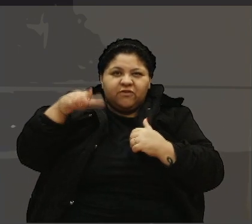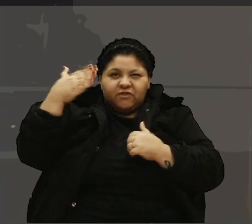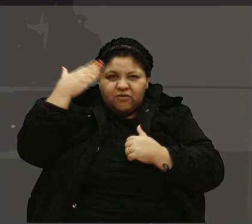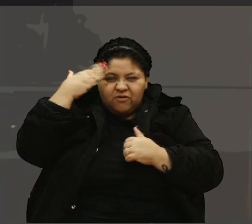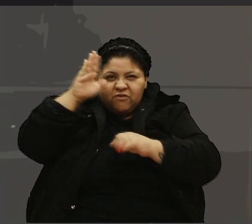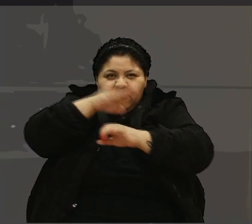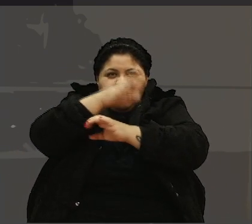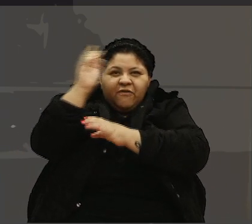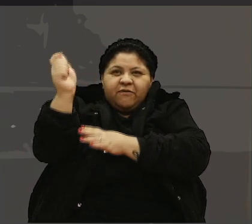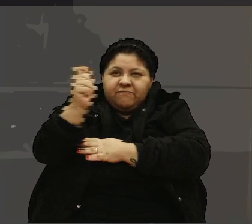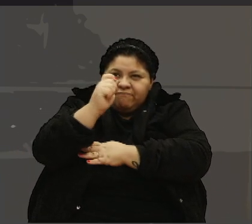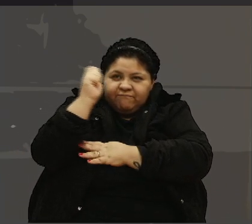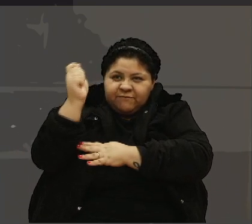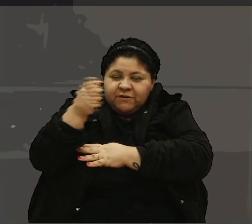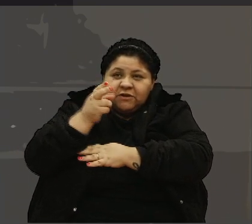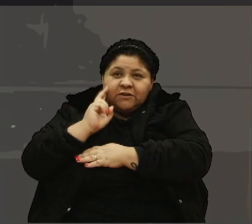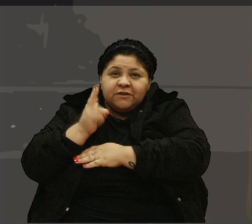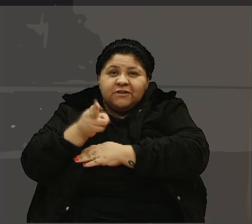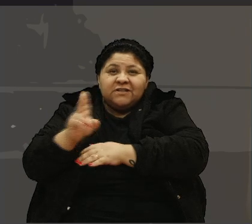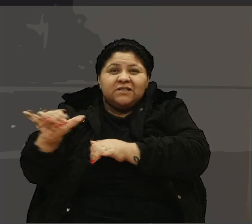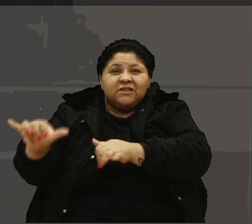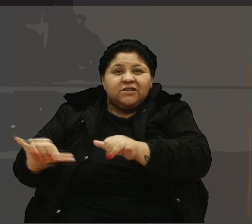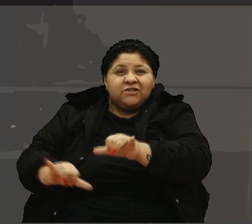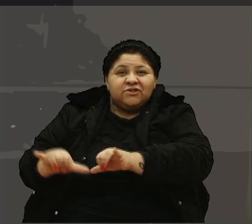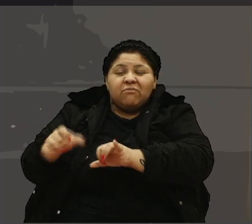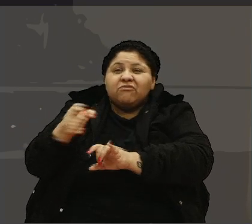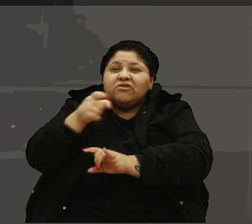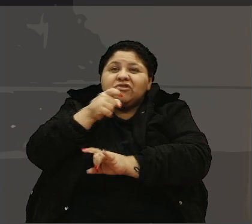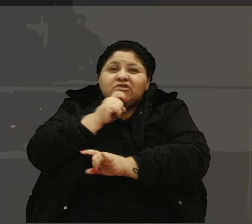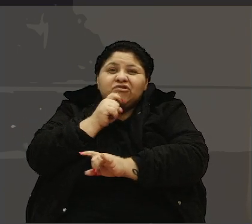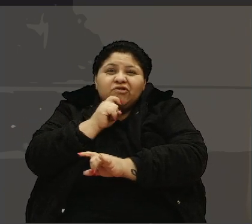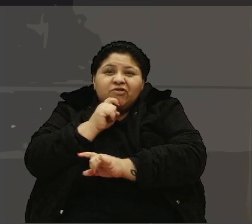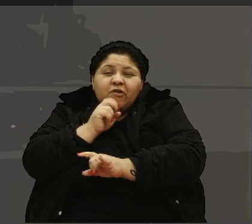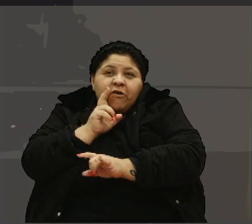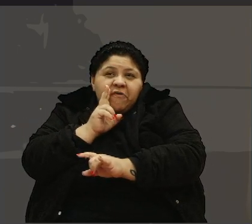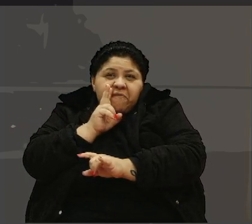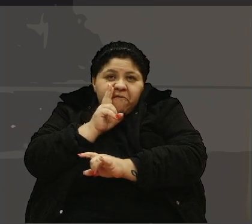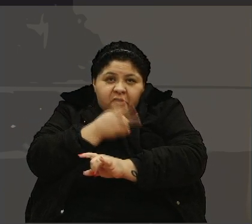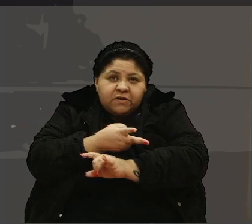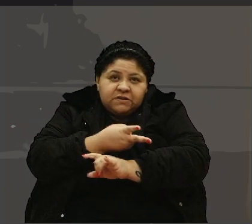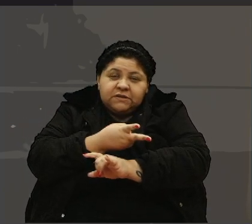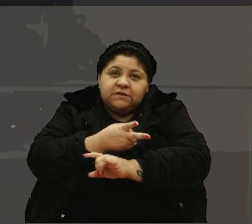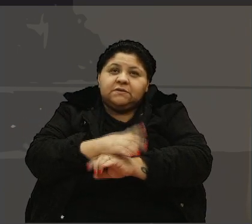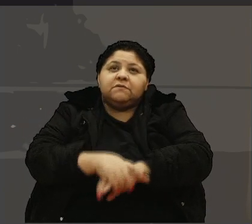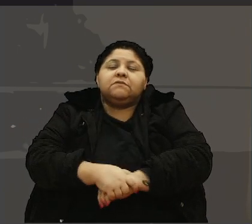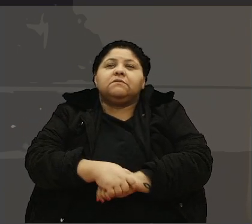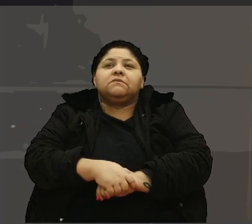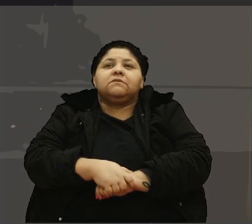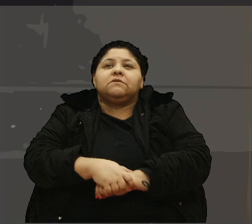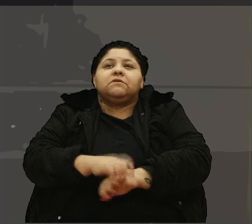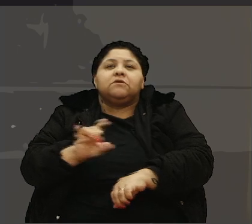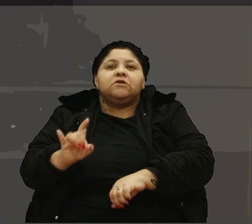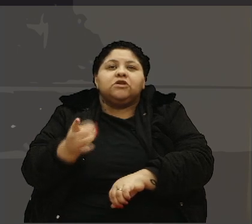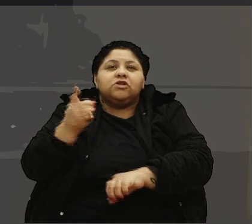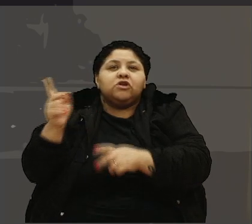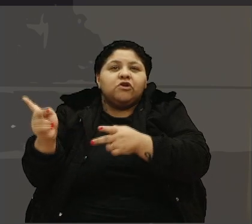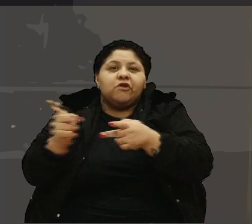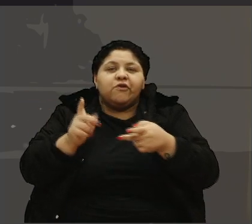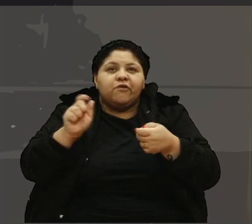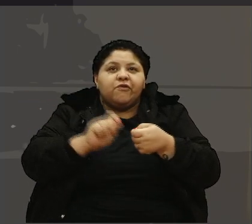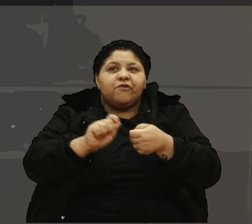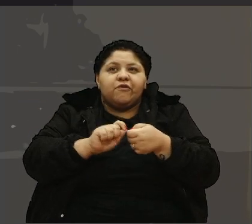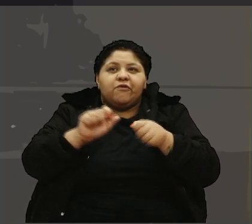Serra Gaúcha sempre sofre com esses frios intensos. Na última visita que fiz à